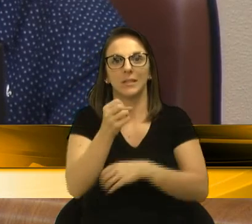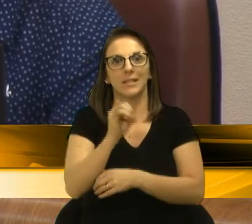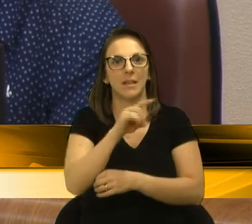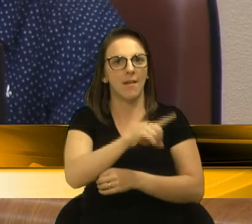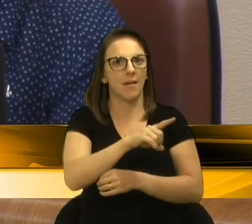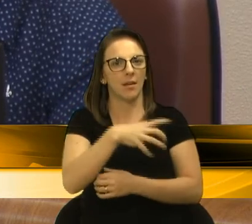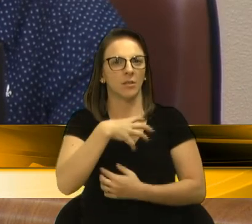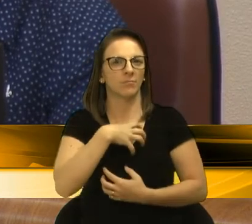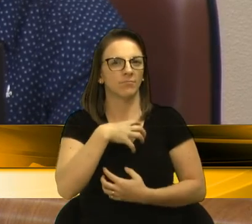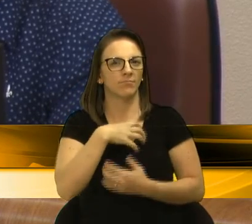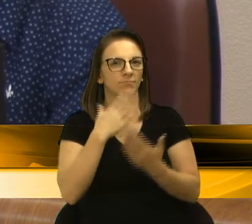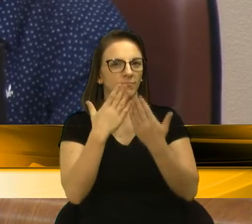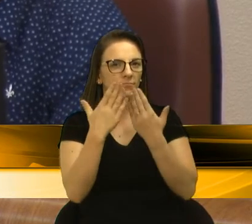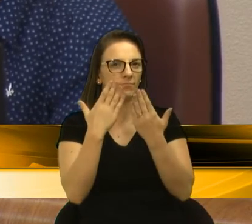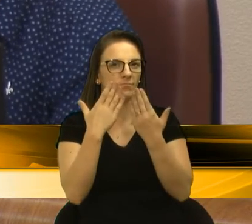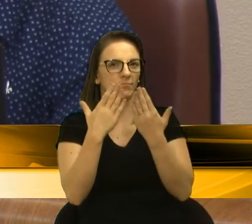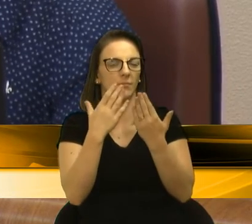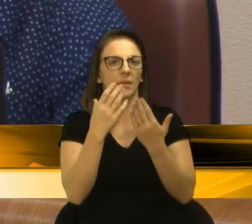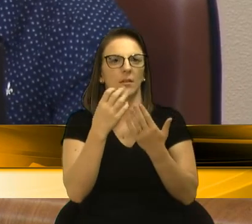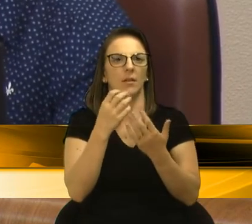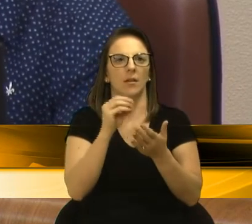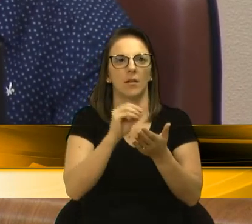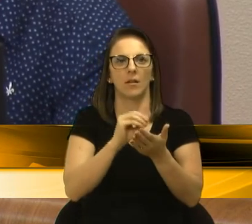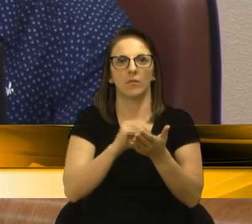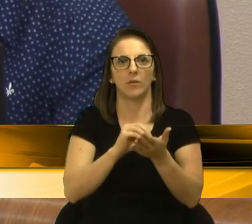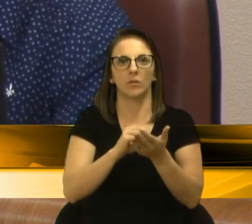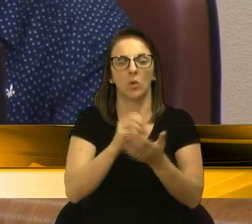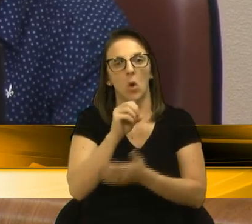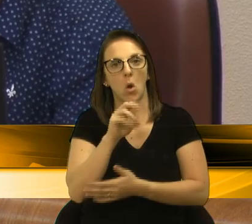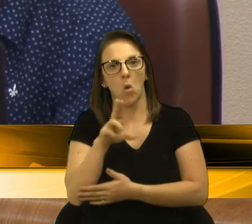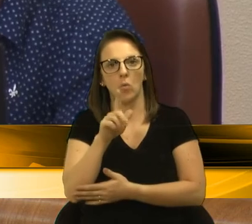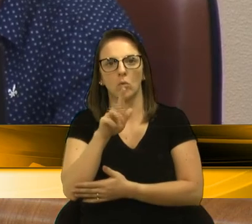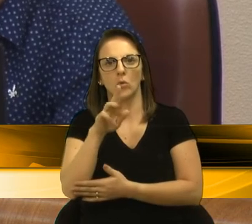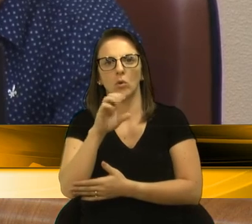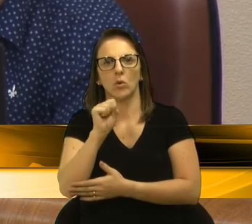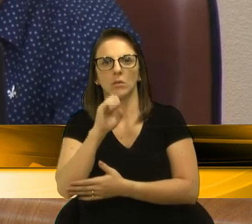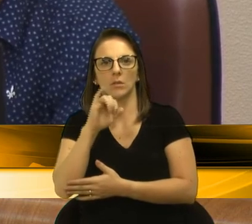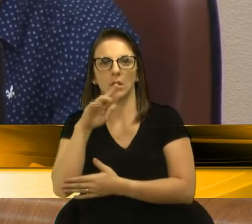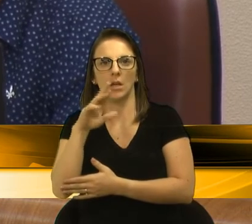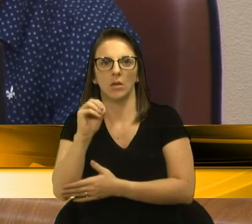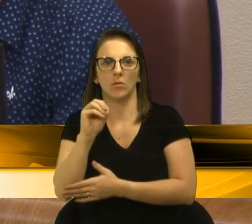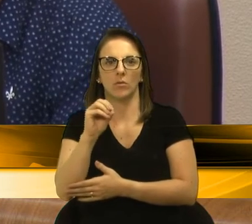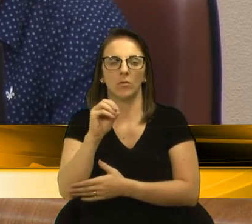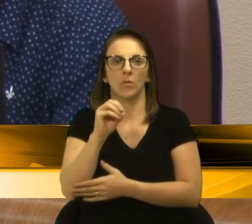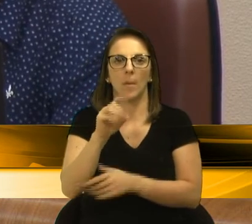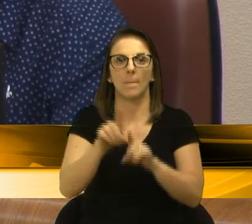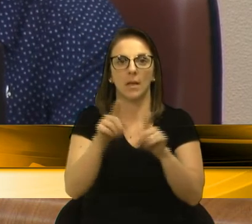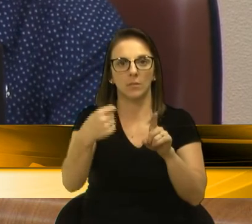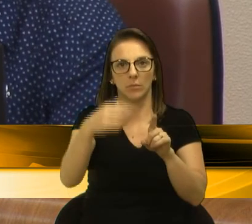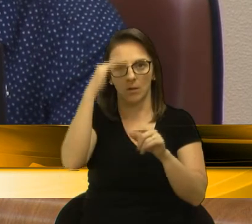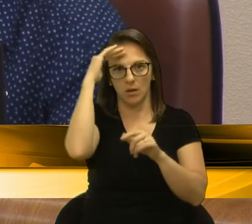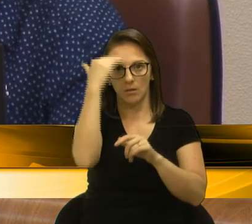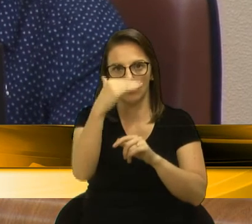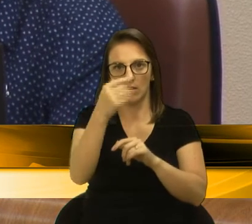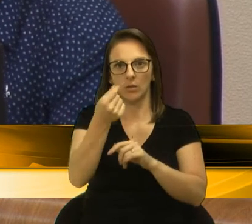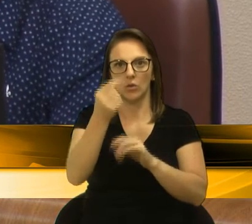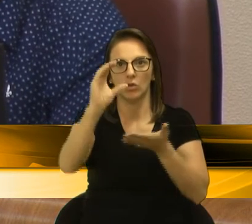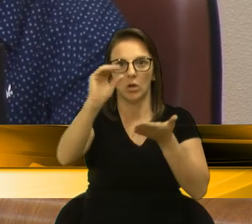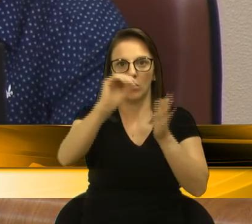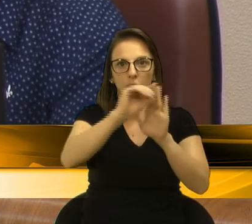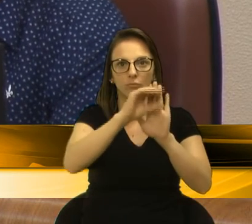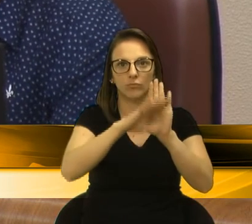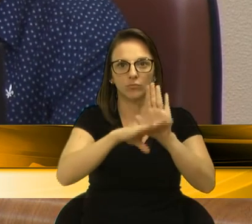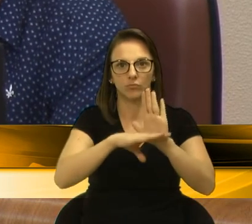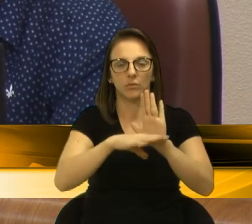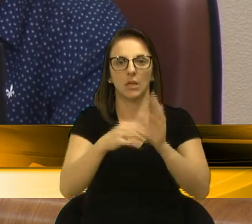inescrupulosa e grosseiramente suas ações em face de orçamento anual. Sétimo, praticar contra expressa